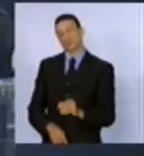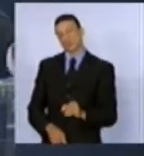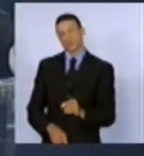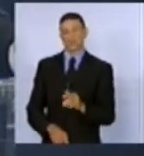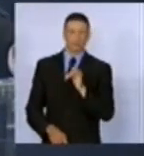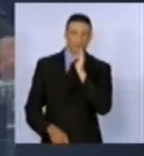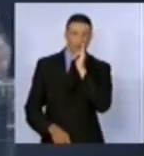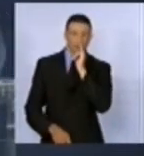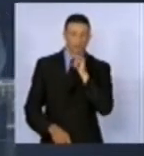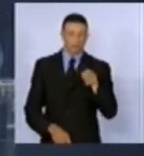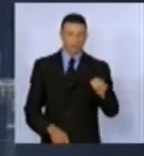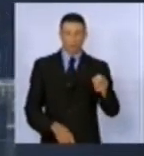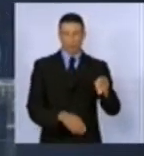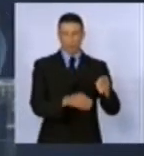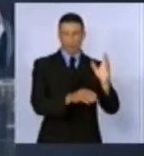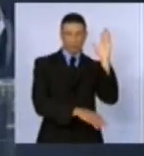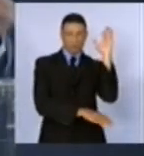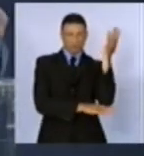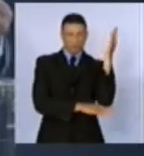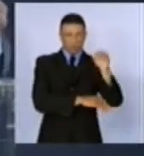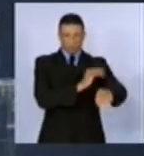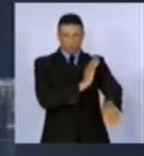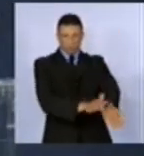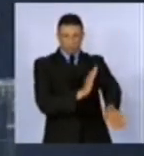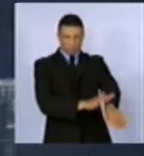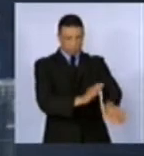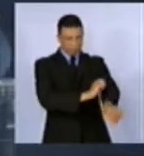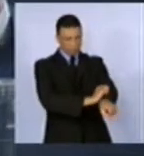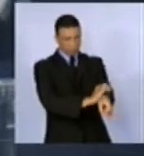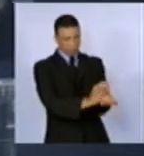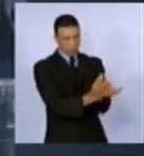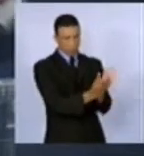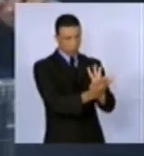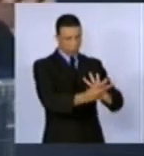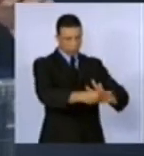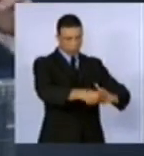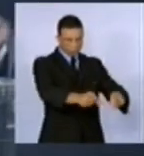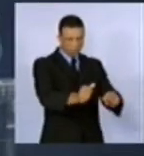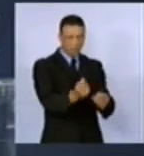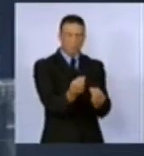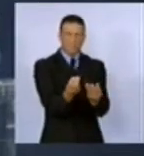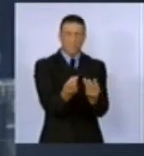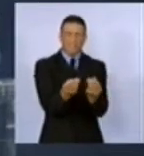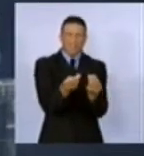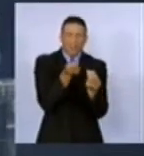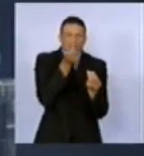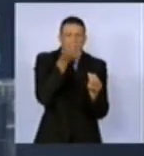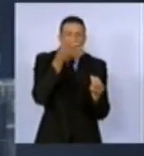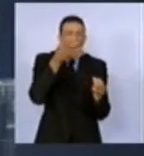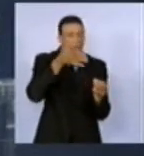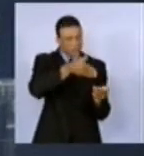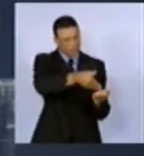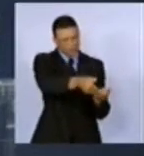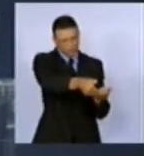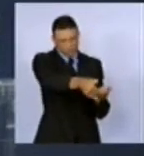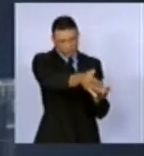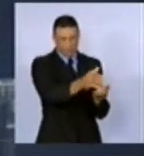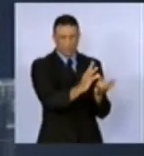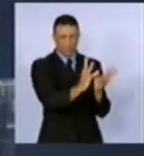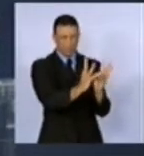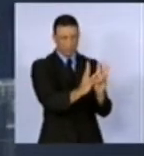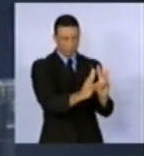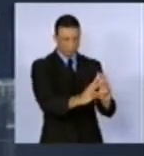particulado ou a cinza da queima no total ela ela